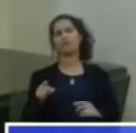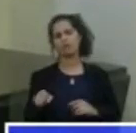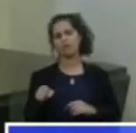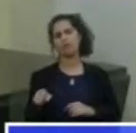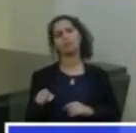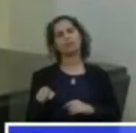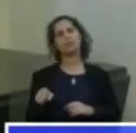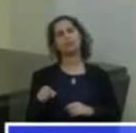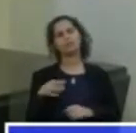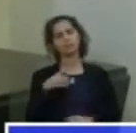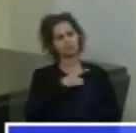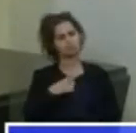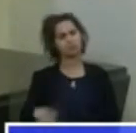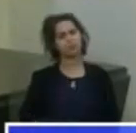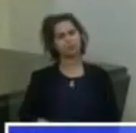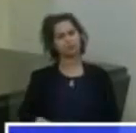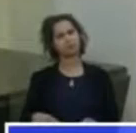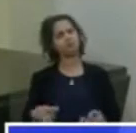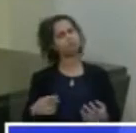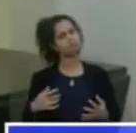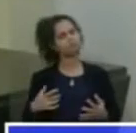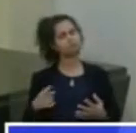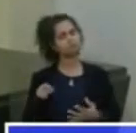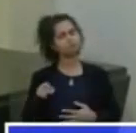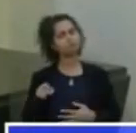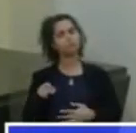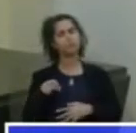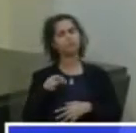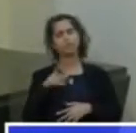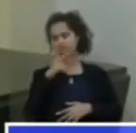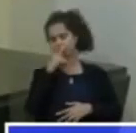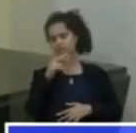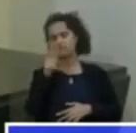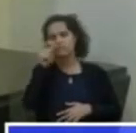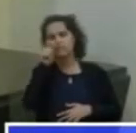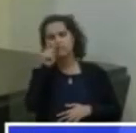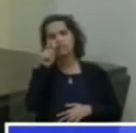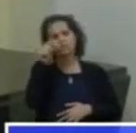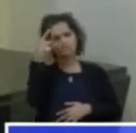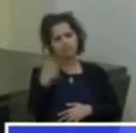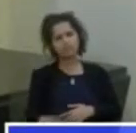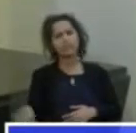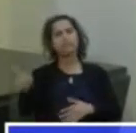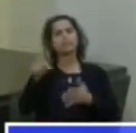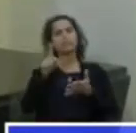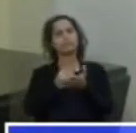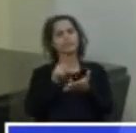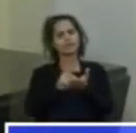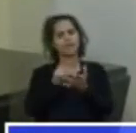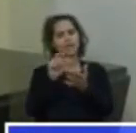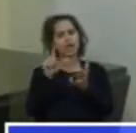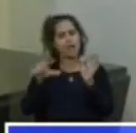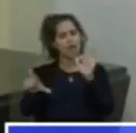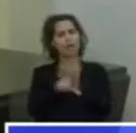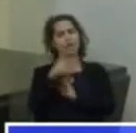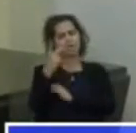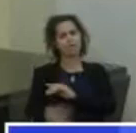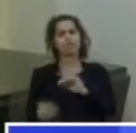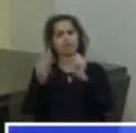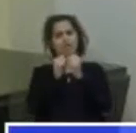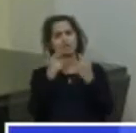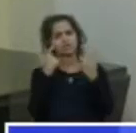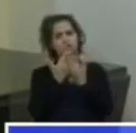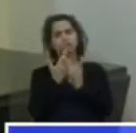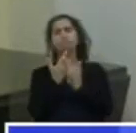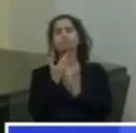foi um parlamentar buscando a ação legislativa, questionando